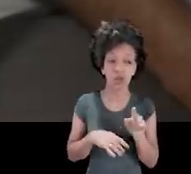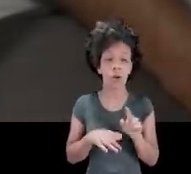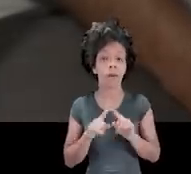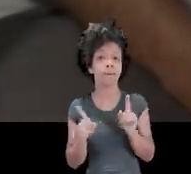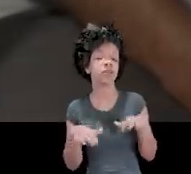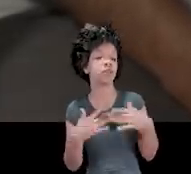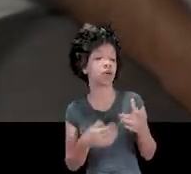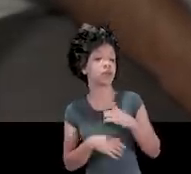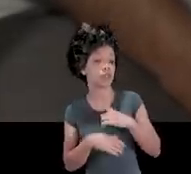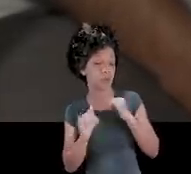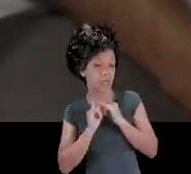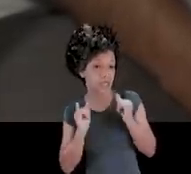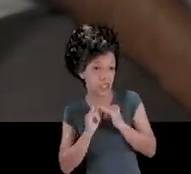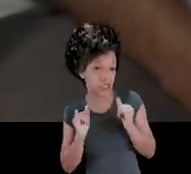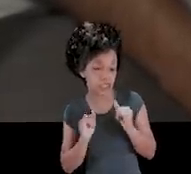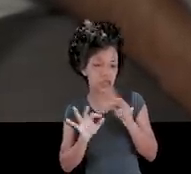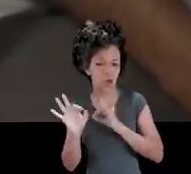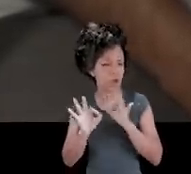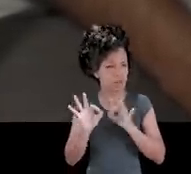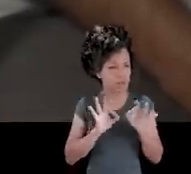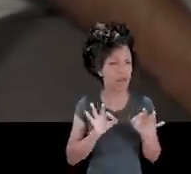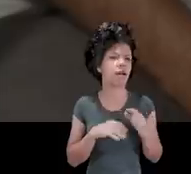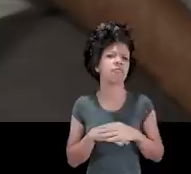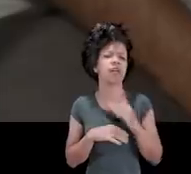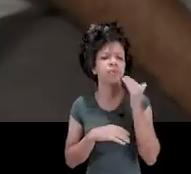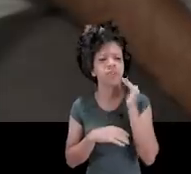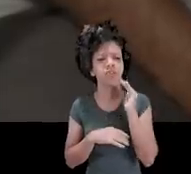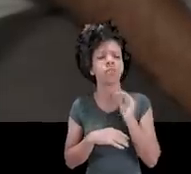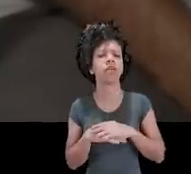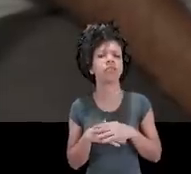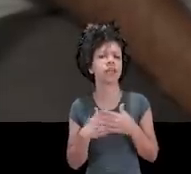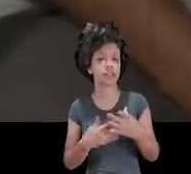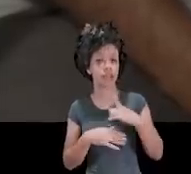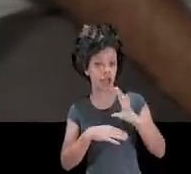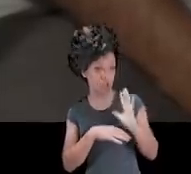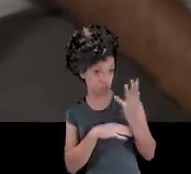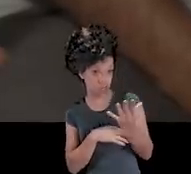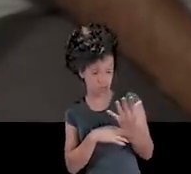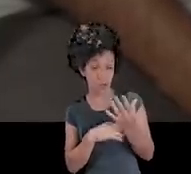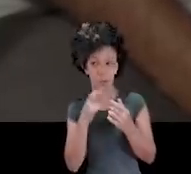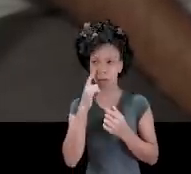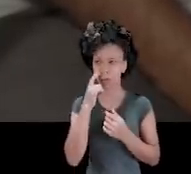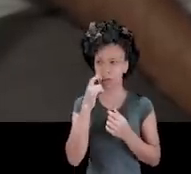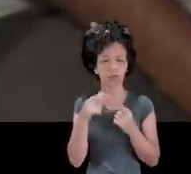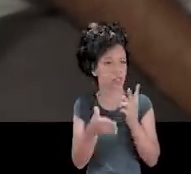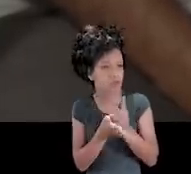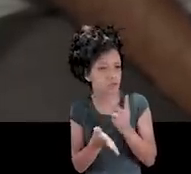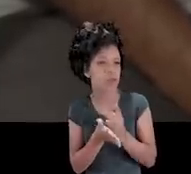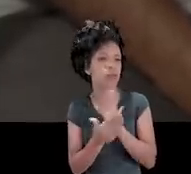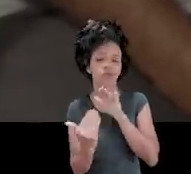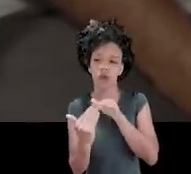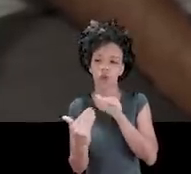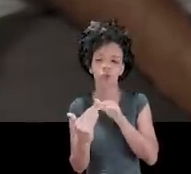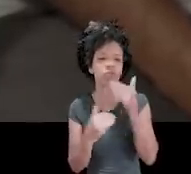tem a energia organizada, tem entendimento do que acontece com isso, você estará sempre de acordo com o